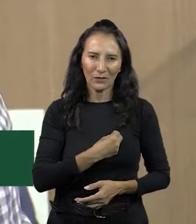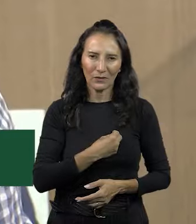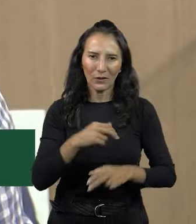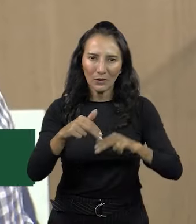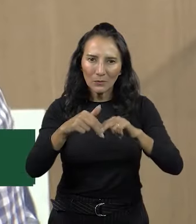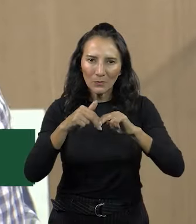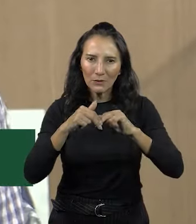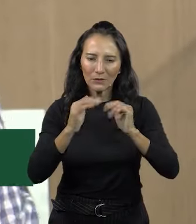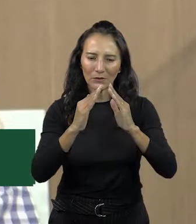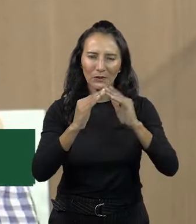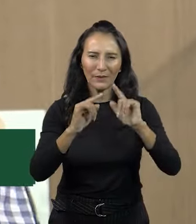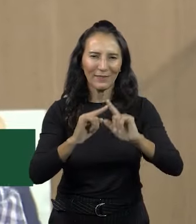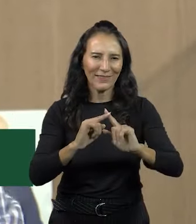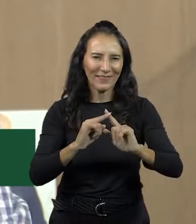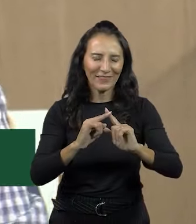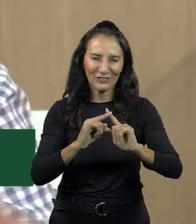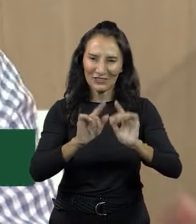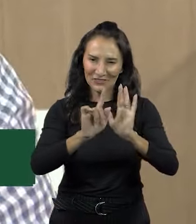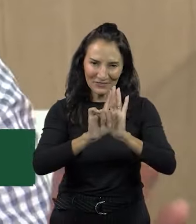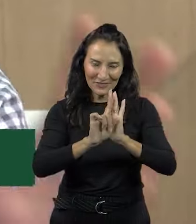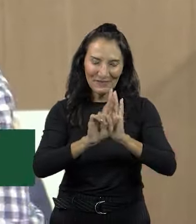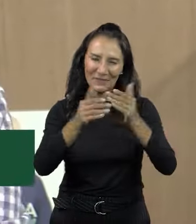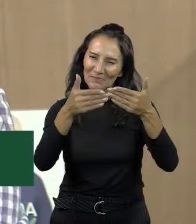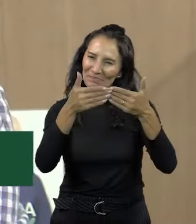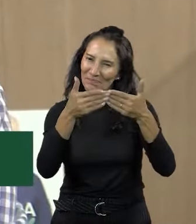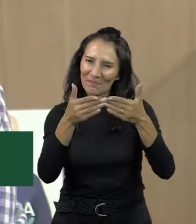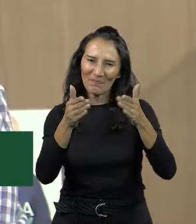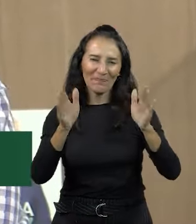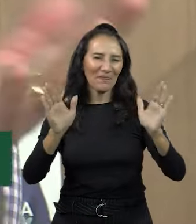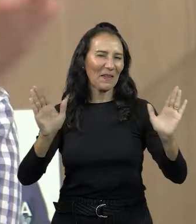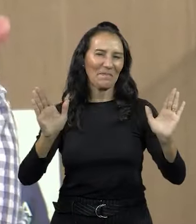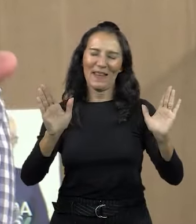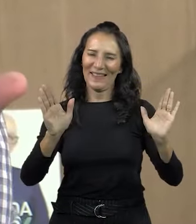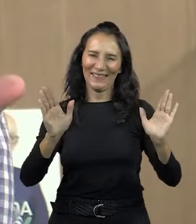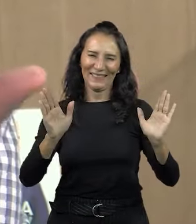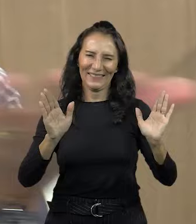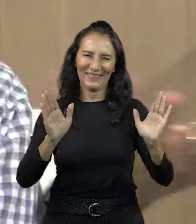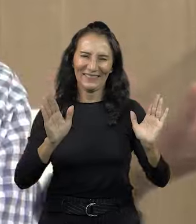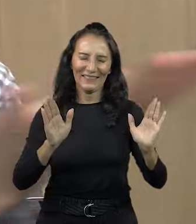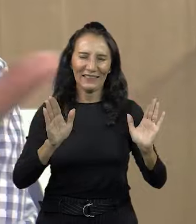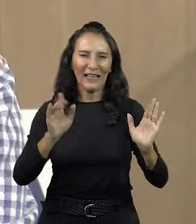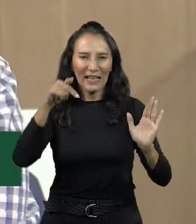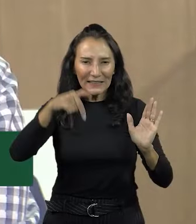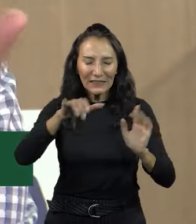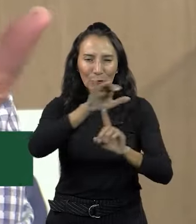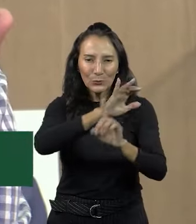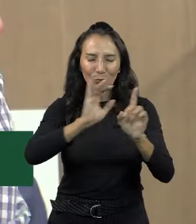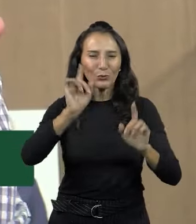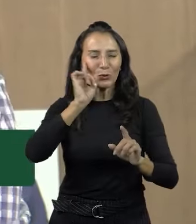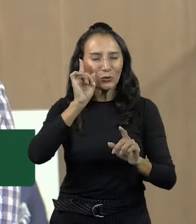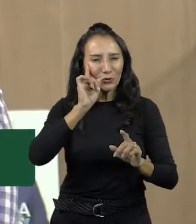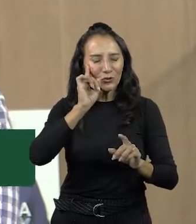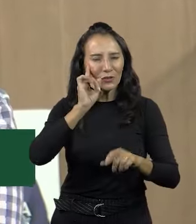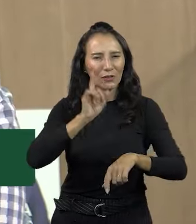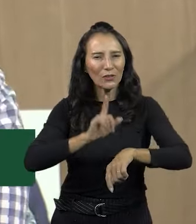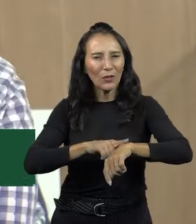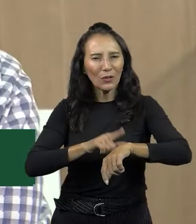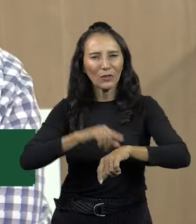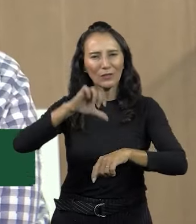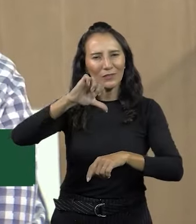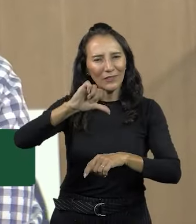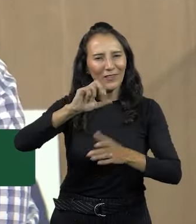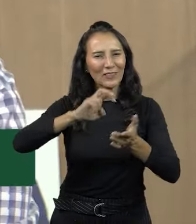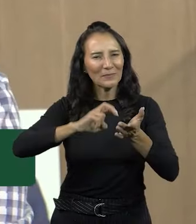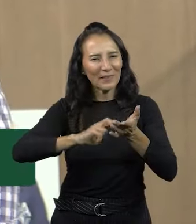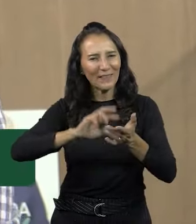portas abertas a gente semani está aqui de portas abertas com cultos todos os dias às 9 da manhã todos os dias